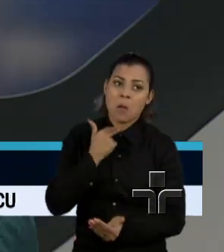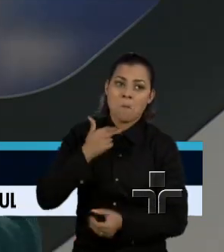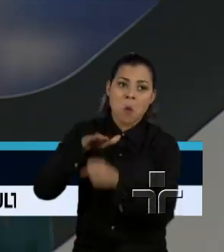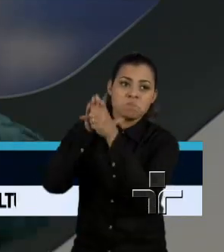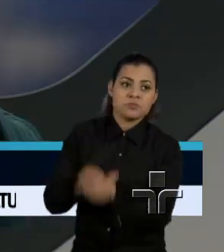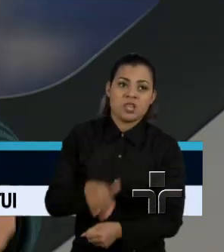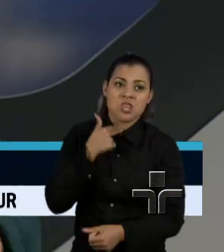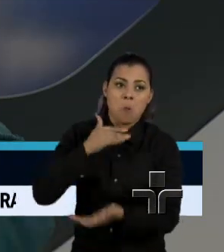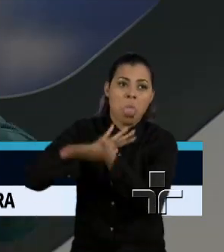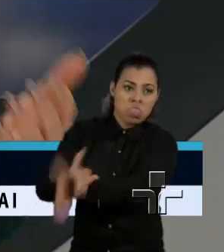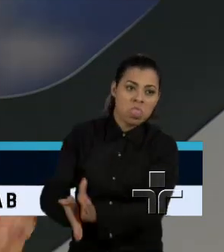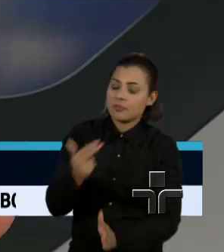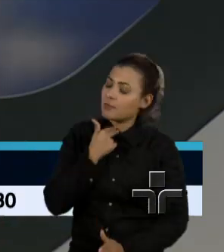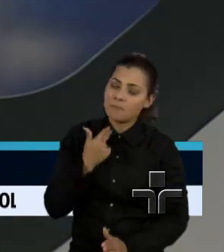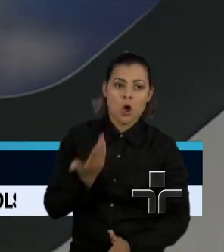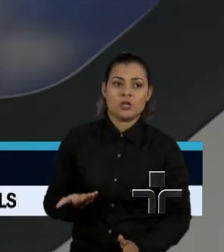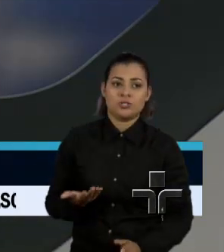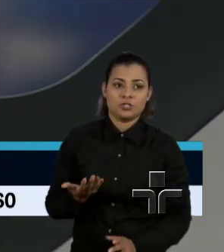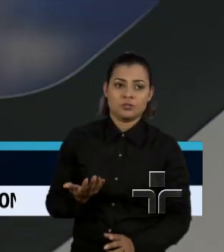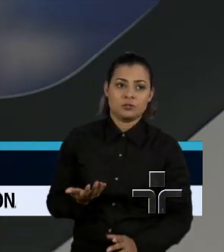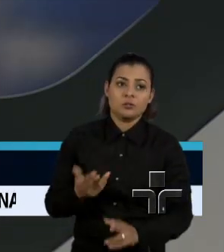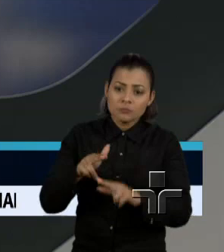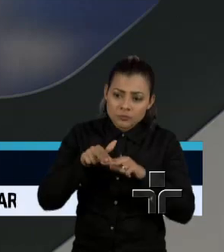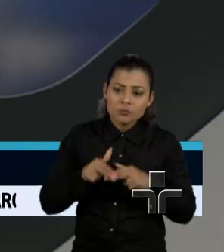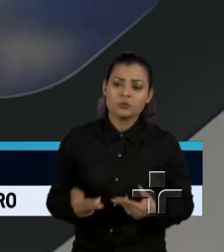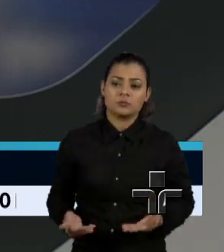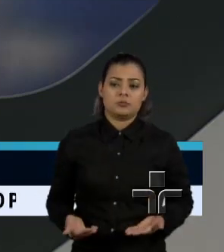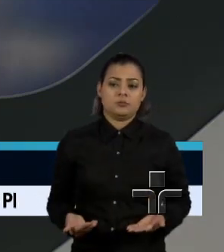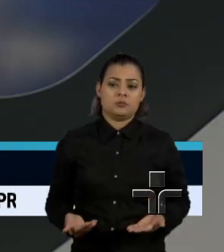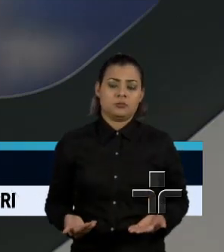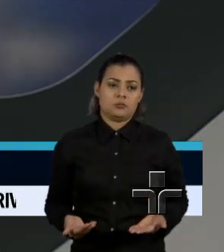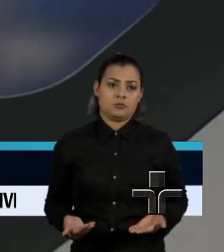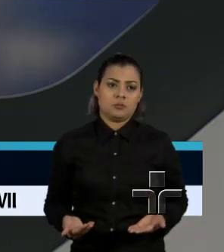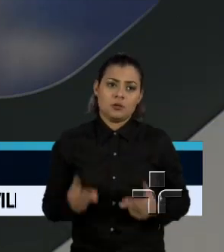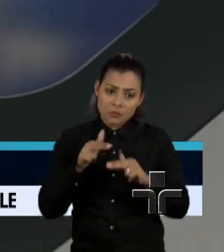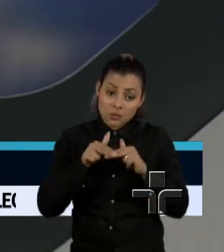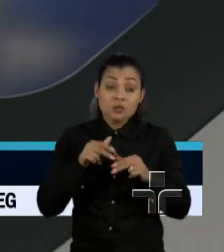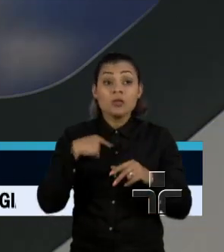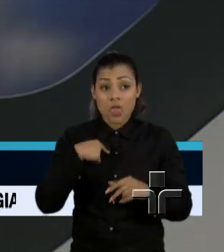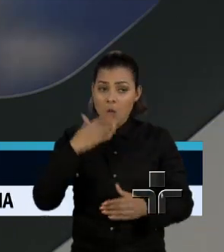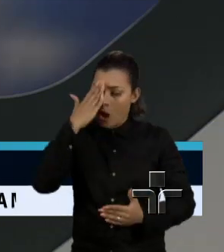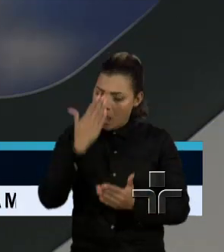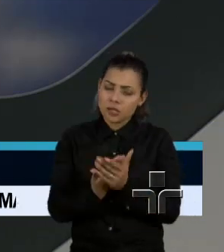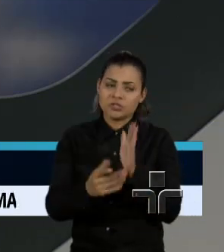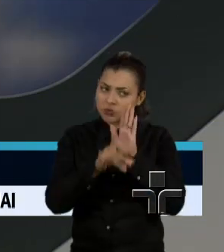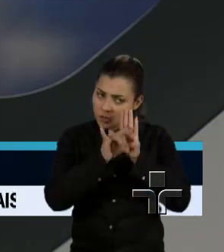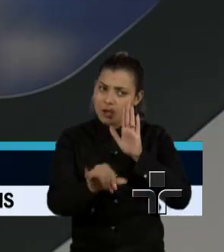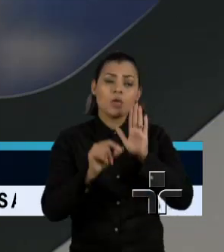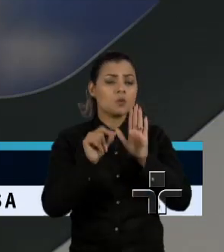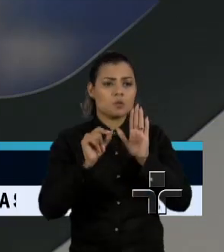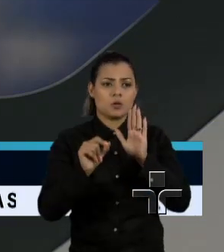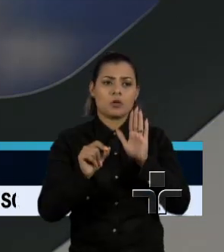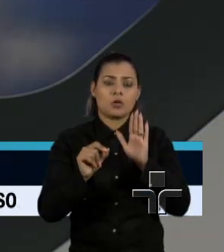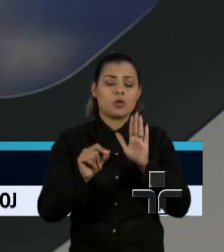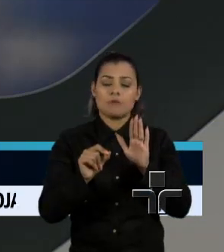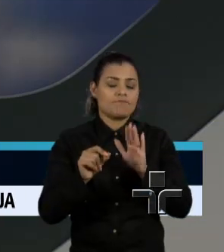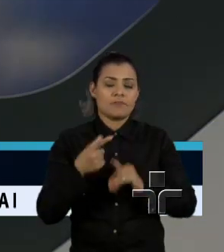condenado, como autor consumado do delito, não é assim. Então, eu acredito que essa lei, ela não